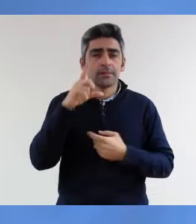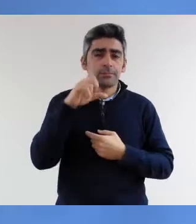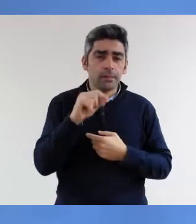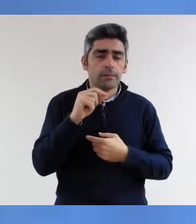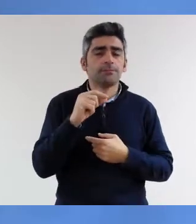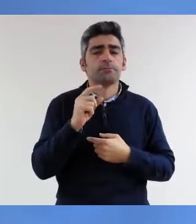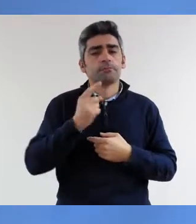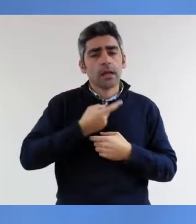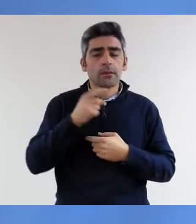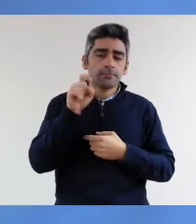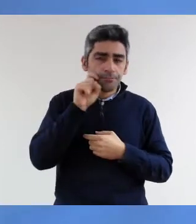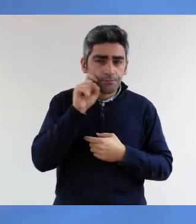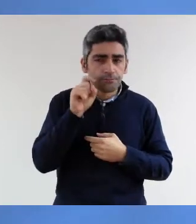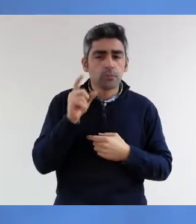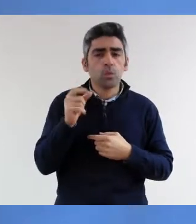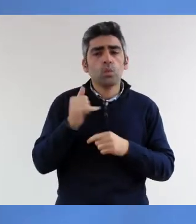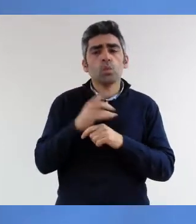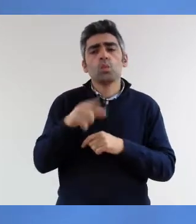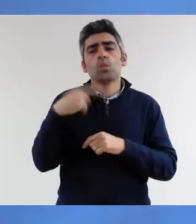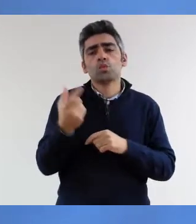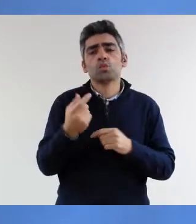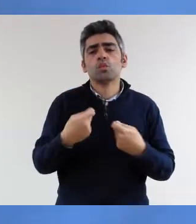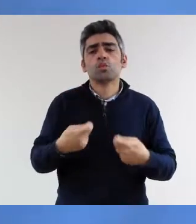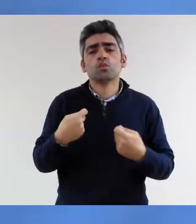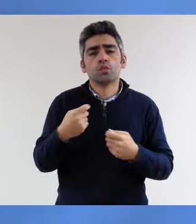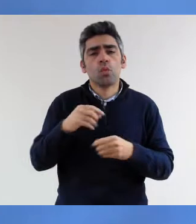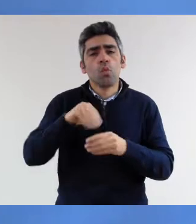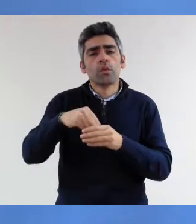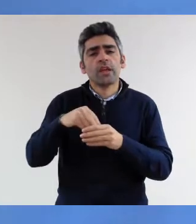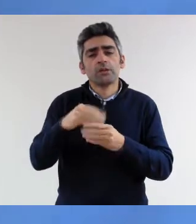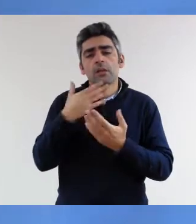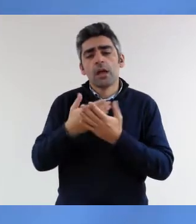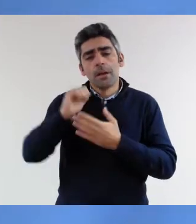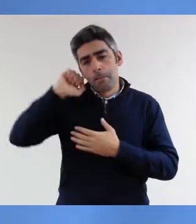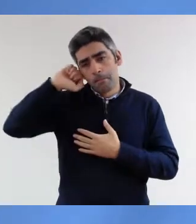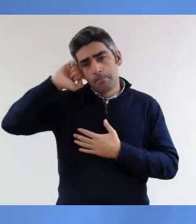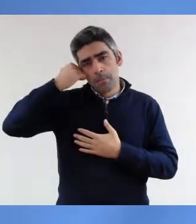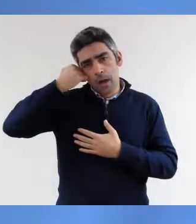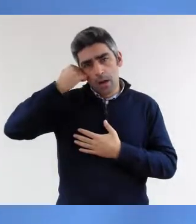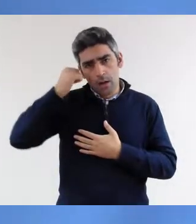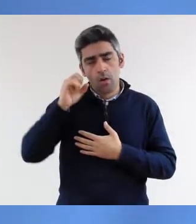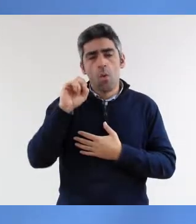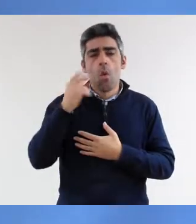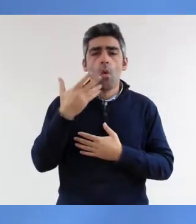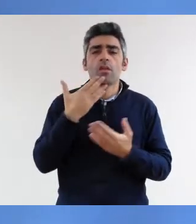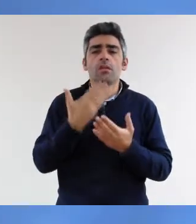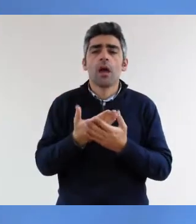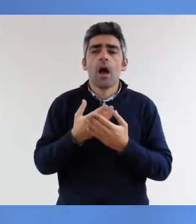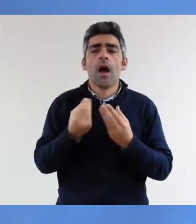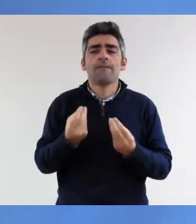pública cumpra assegurar que outros cursos o contexto não são